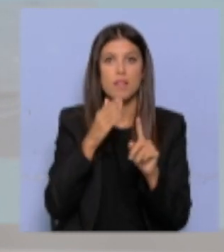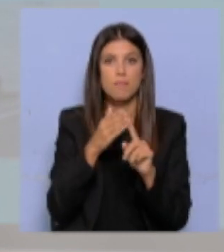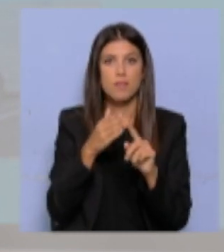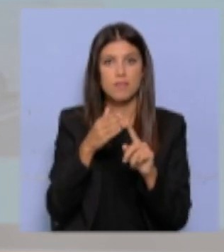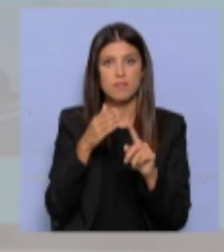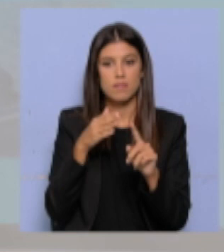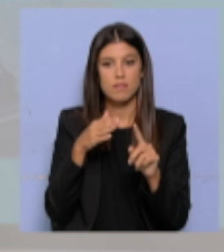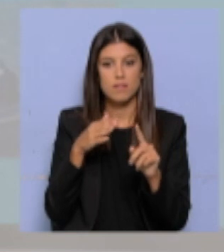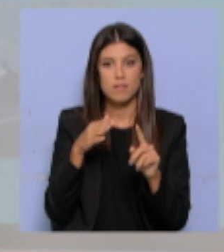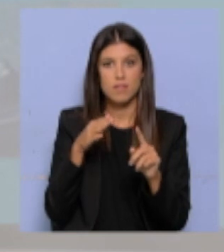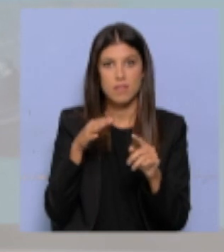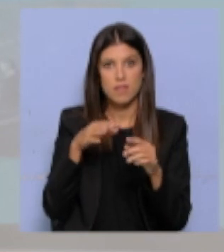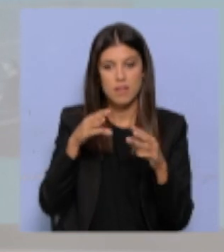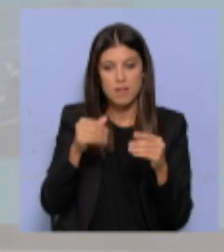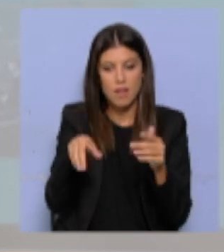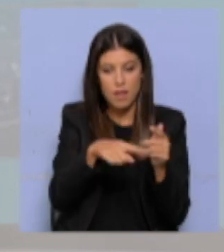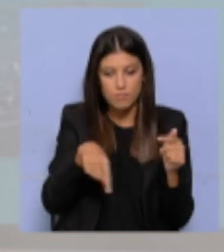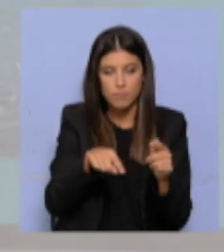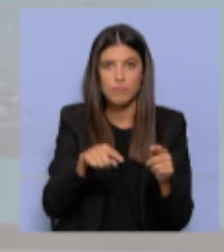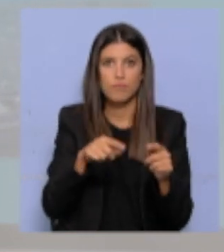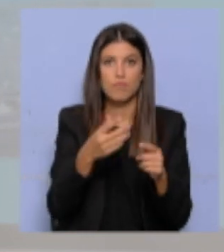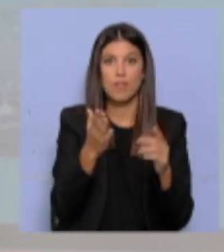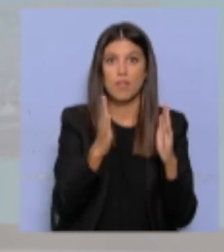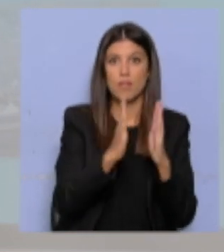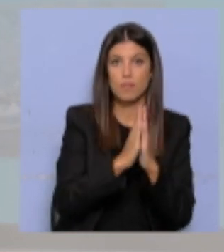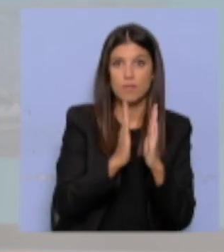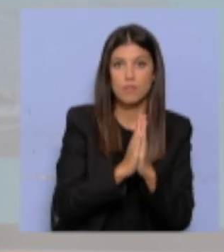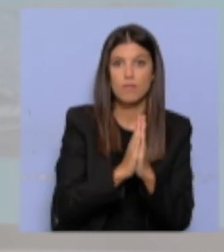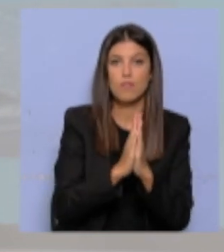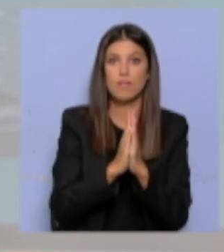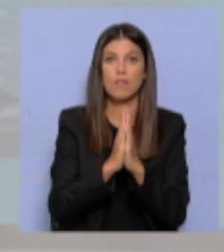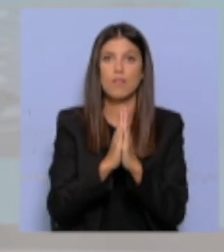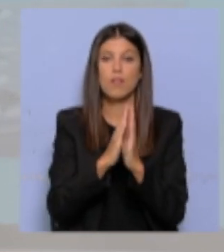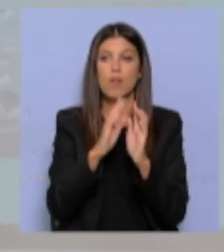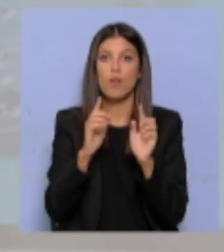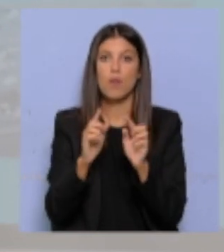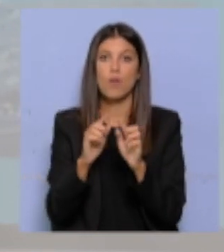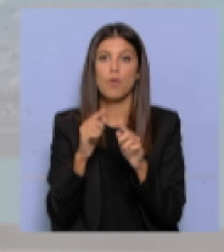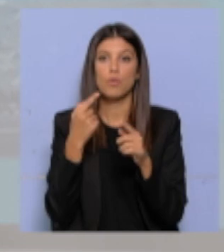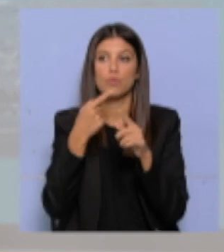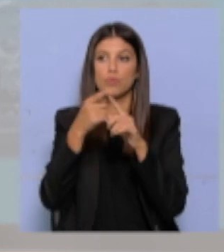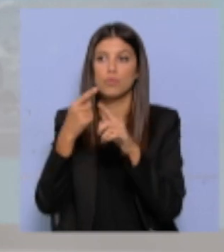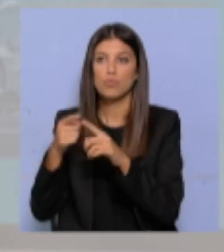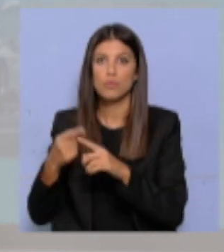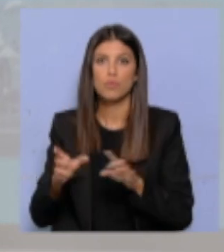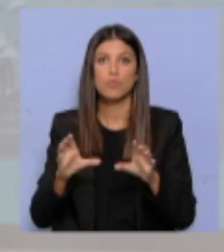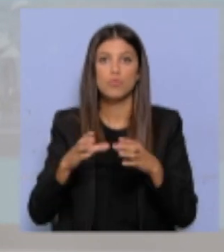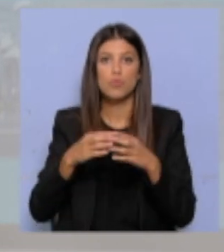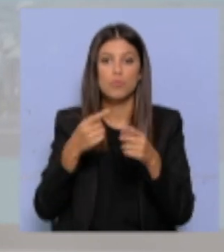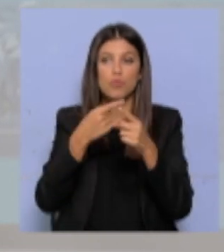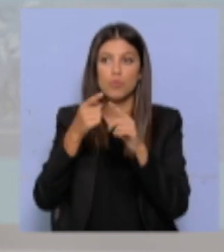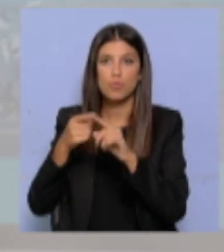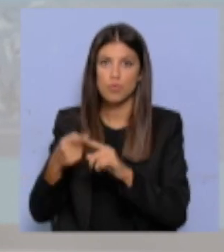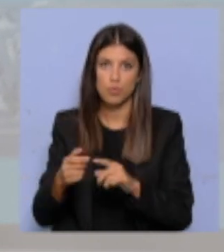nas paróquias, nas dioceses, naturalmente, nas paróquias, nos diversos grupos, e